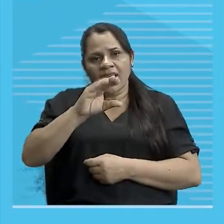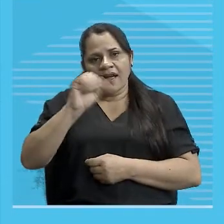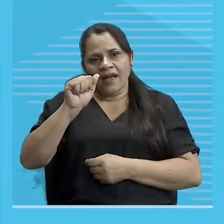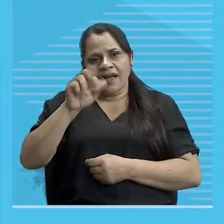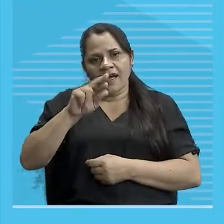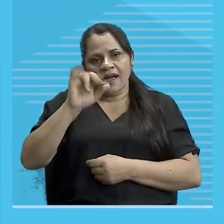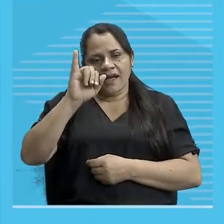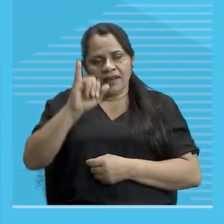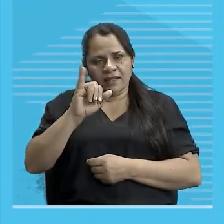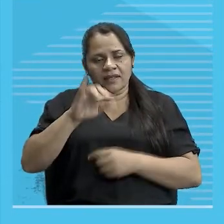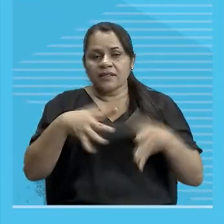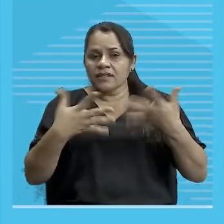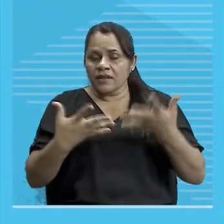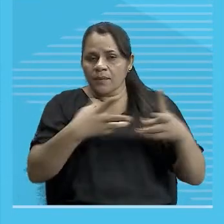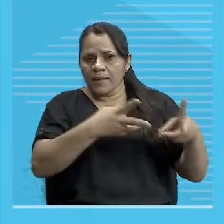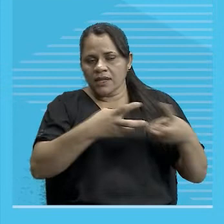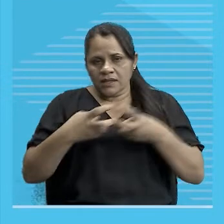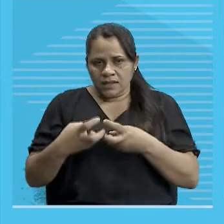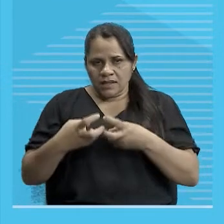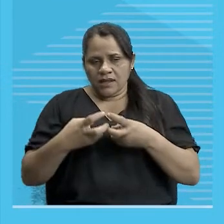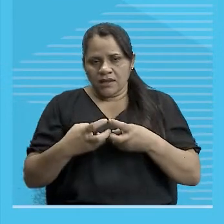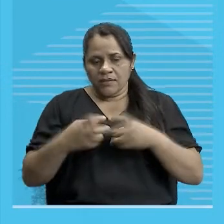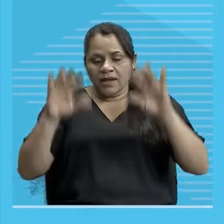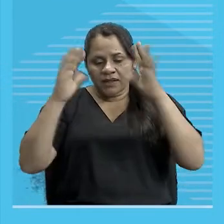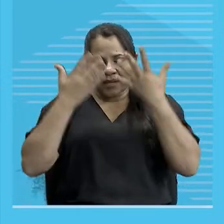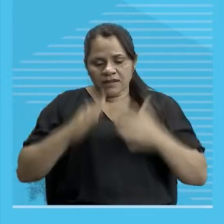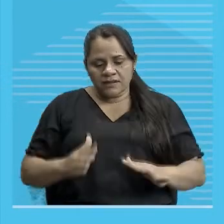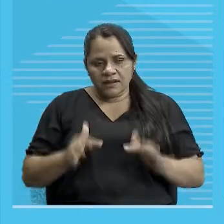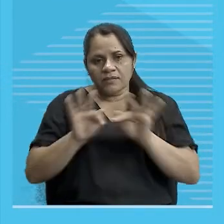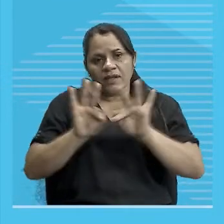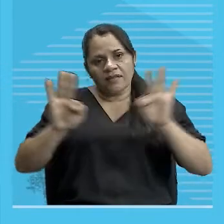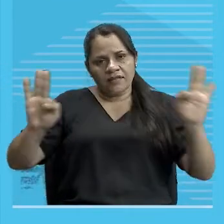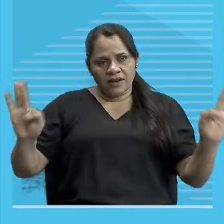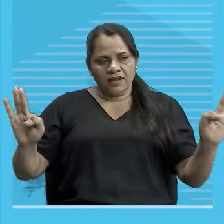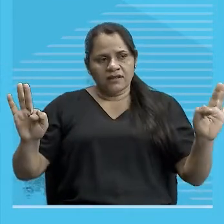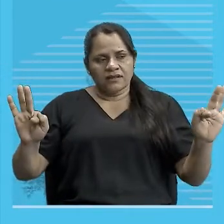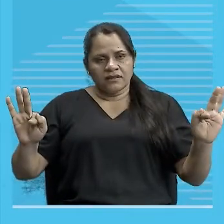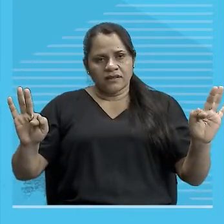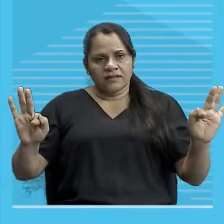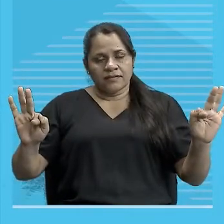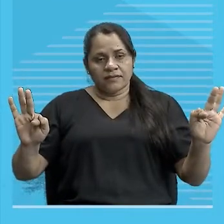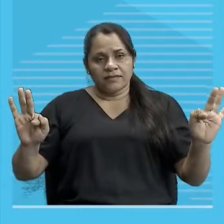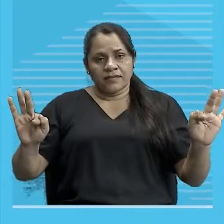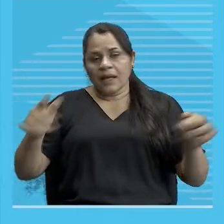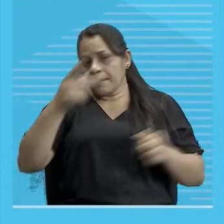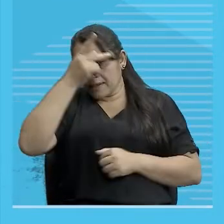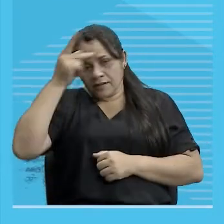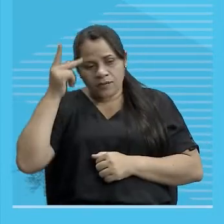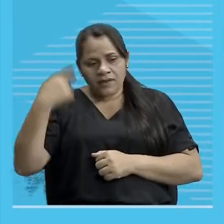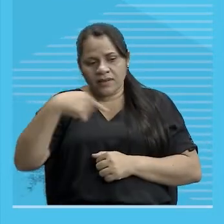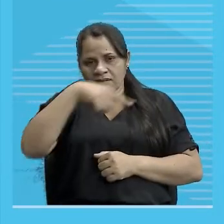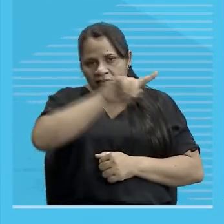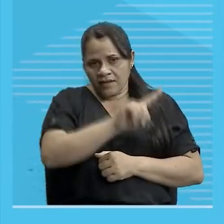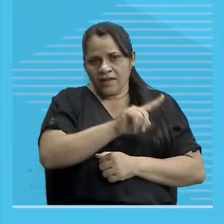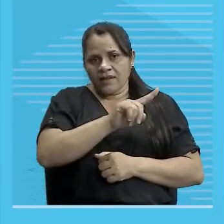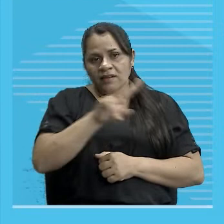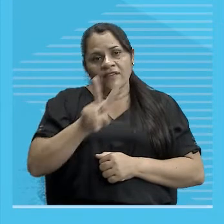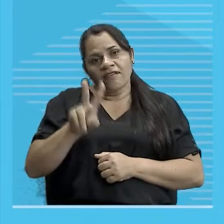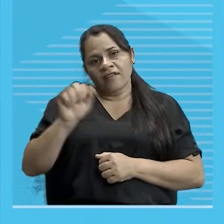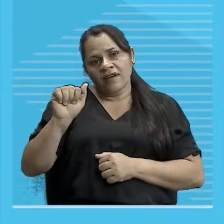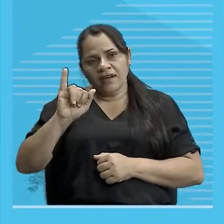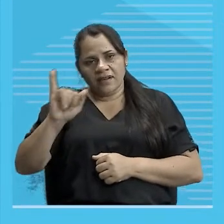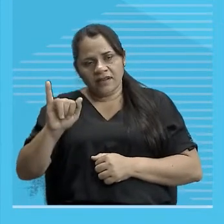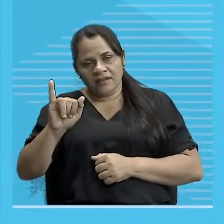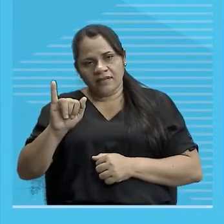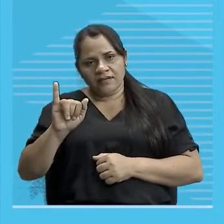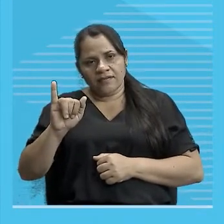tá vendo? O mesmo verbo que a gente analisou ainda há pouco no slide anterior. Quem vai, vai a. Primeira condição, ok. Esse